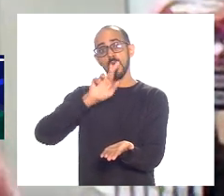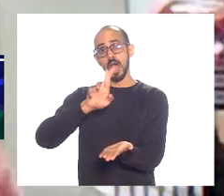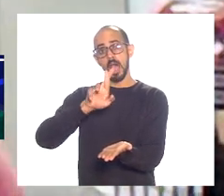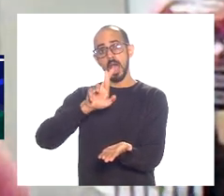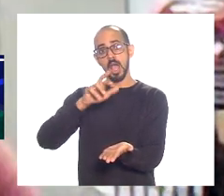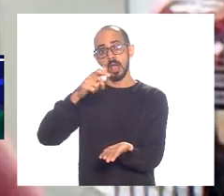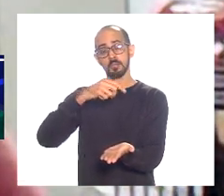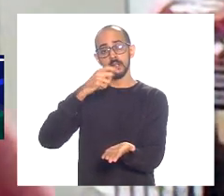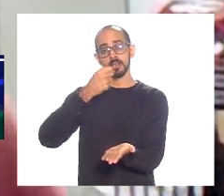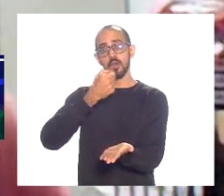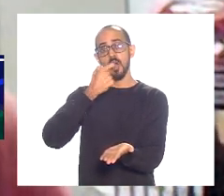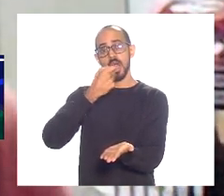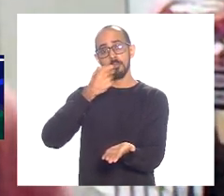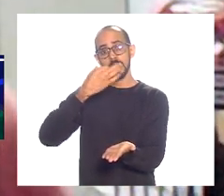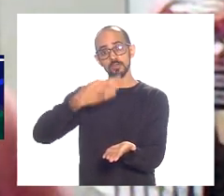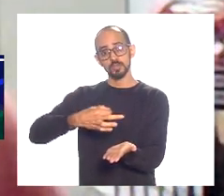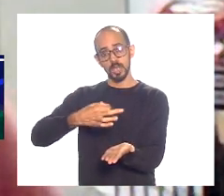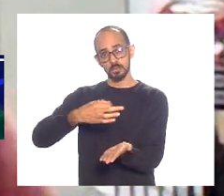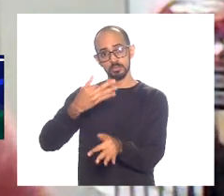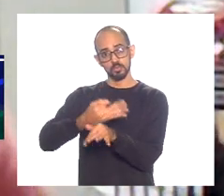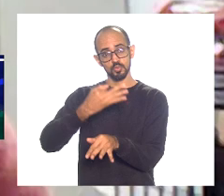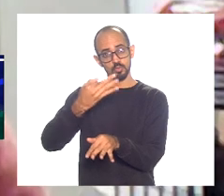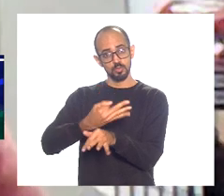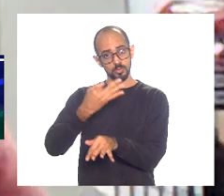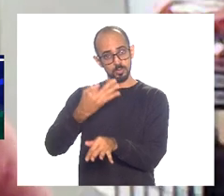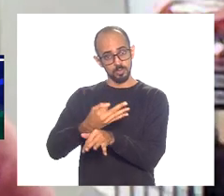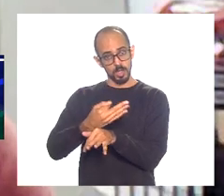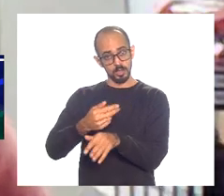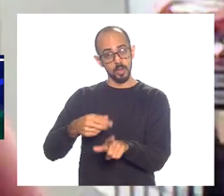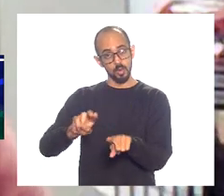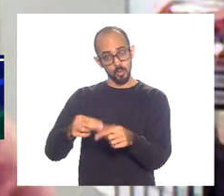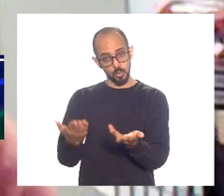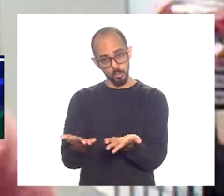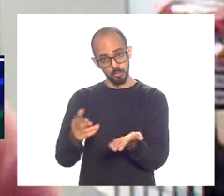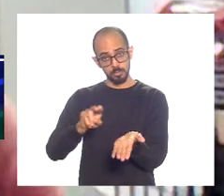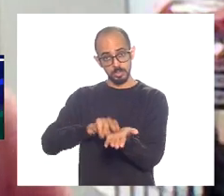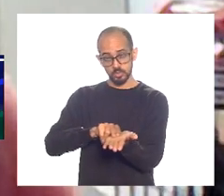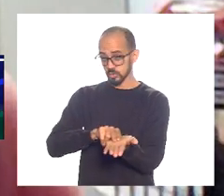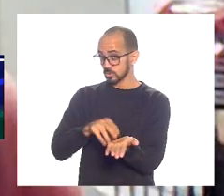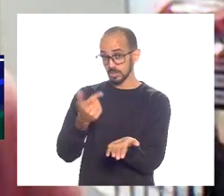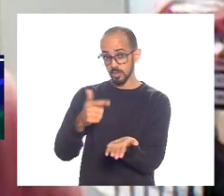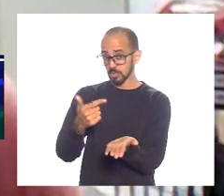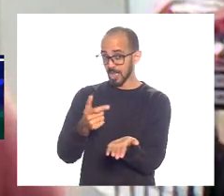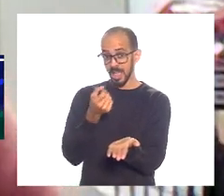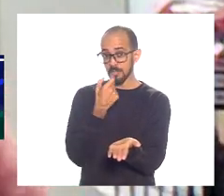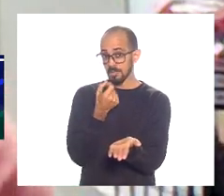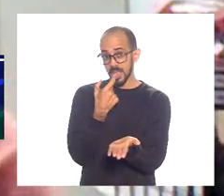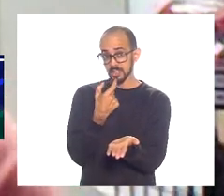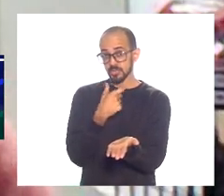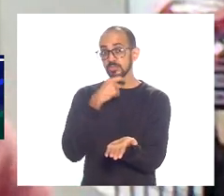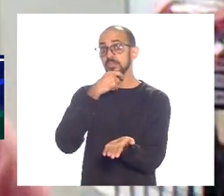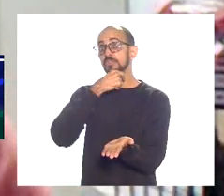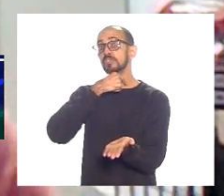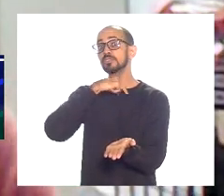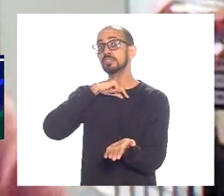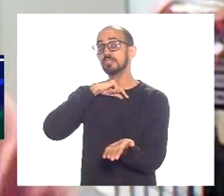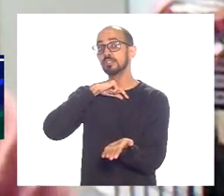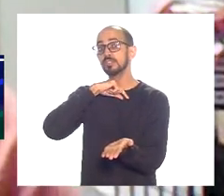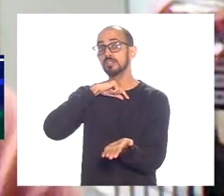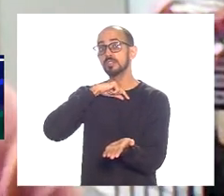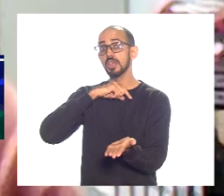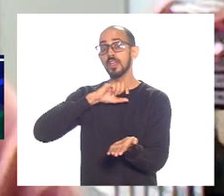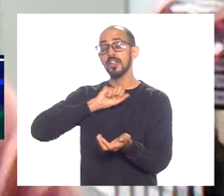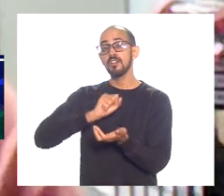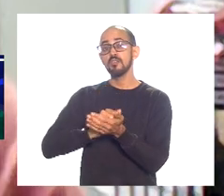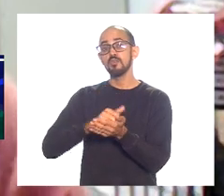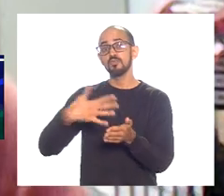a medicação adequada, então a gente está vendo pessoas serem intubadas sem medicação, o que para muitos especialistas